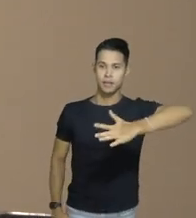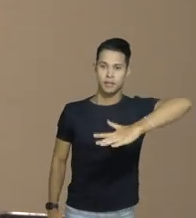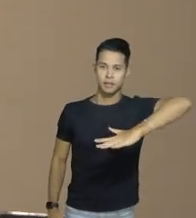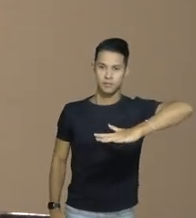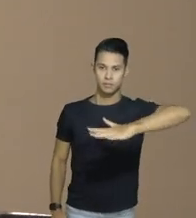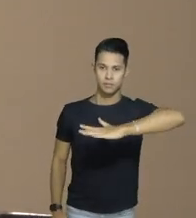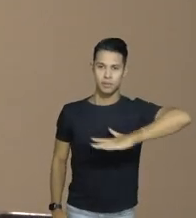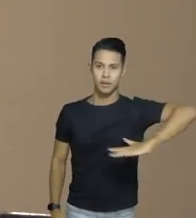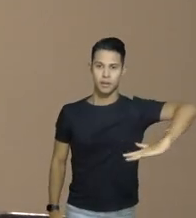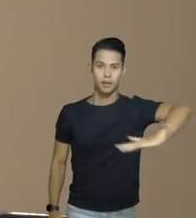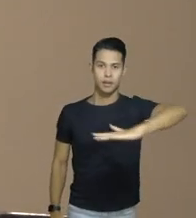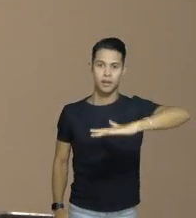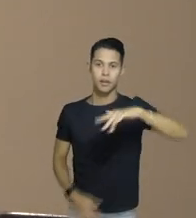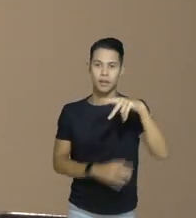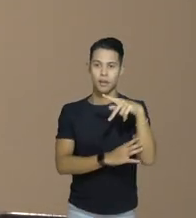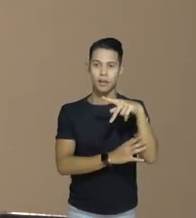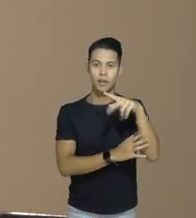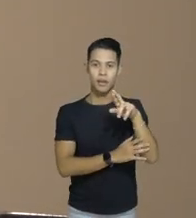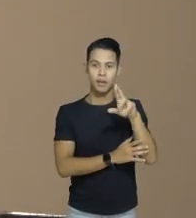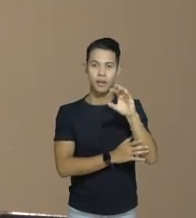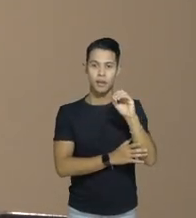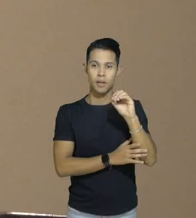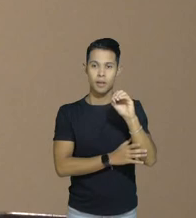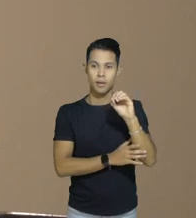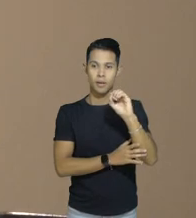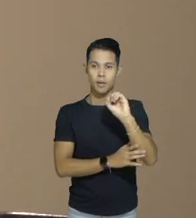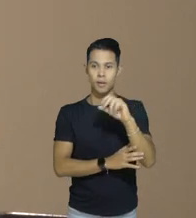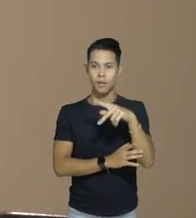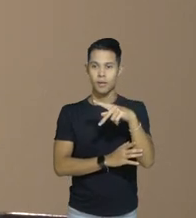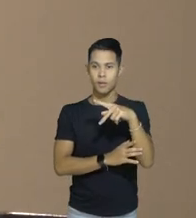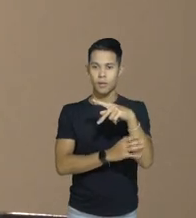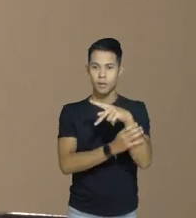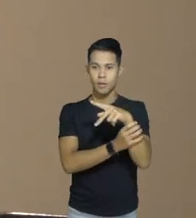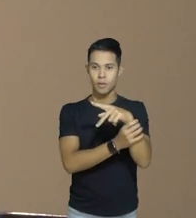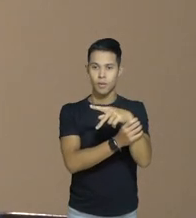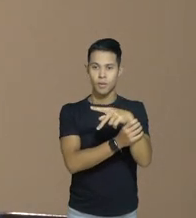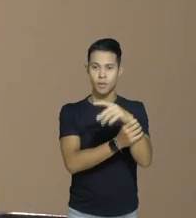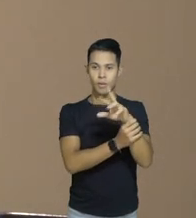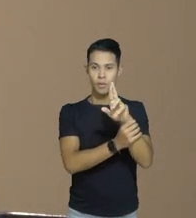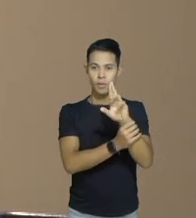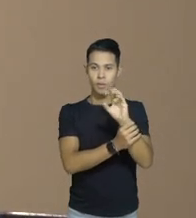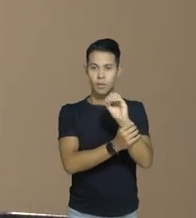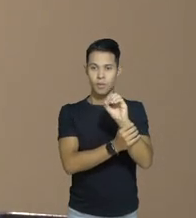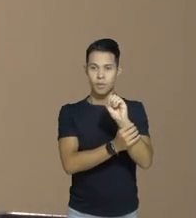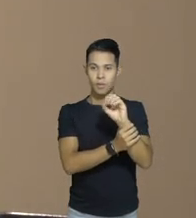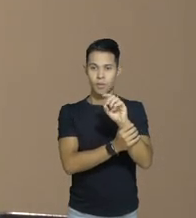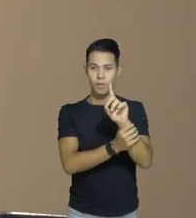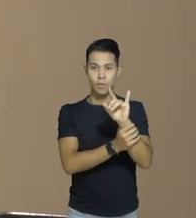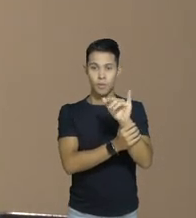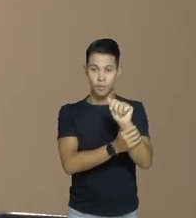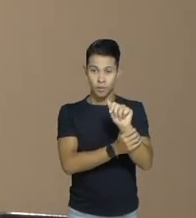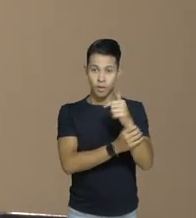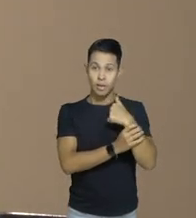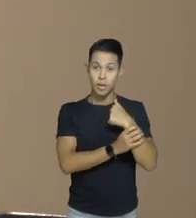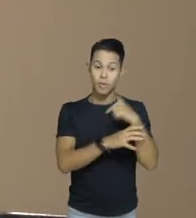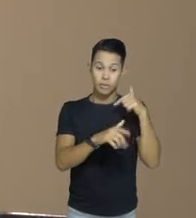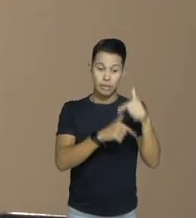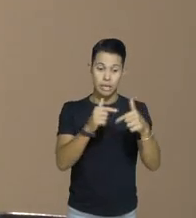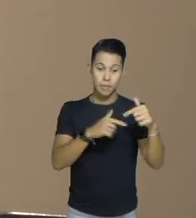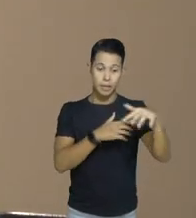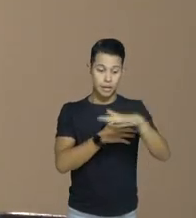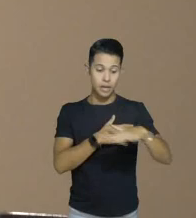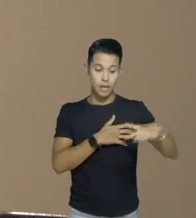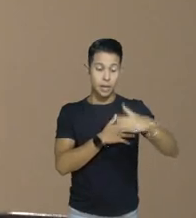temporal. Tá, eu não vou trabalhar isso? Claro que eu vou. Eu preciso melhorar,